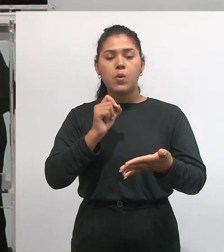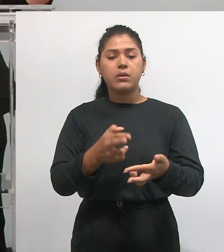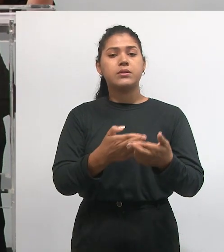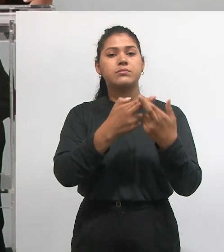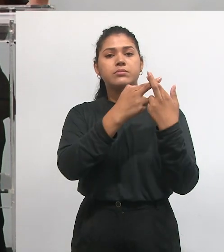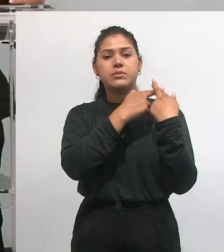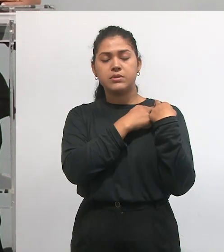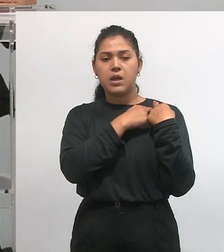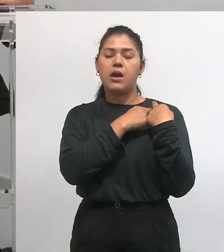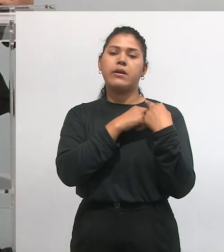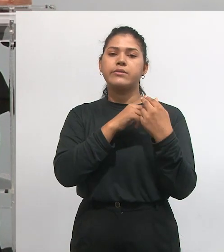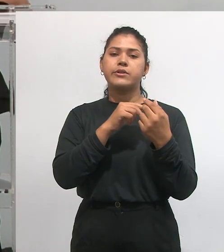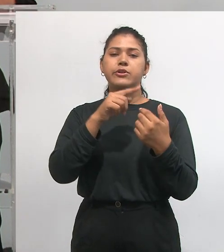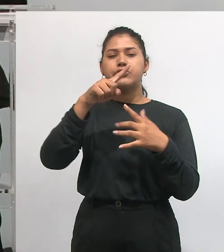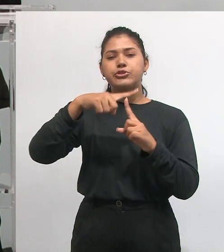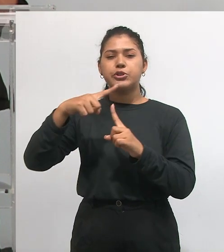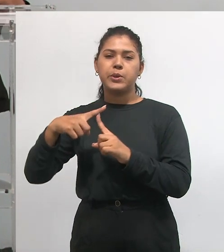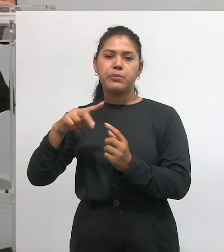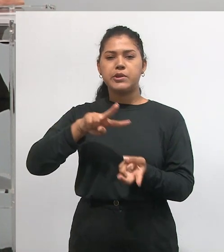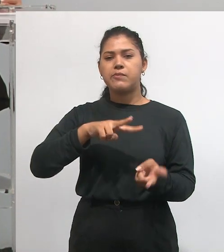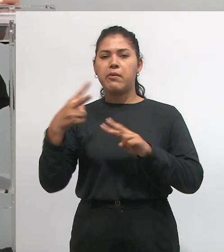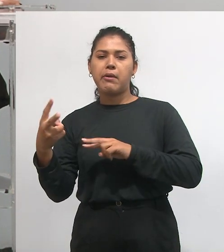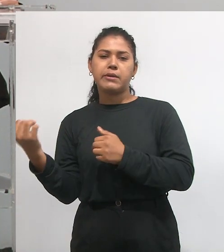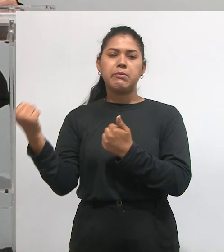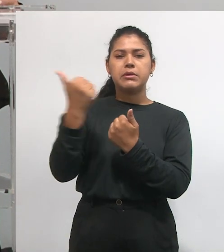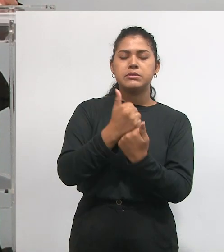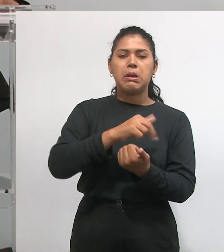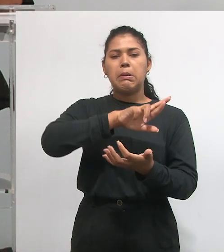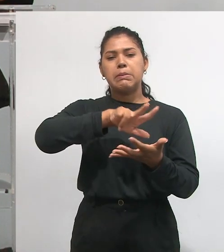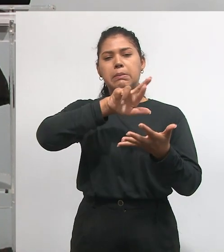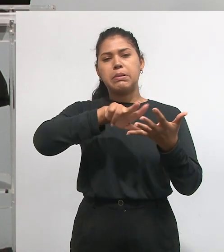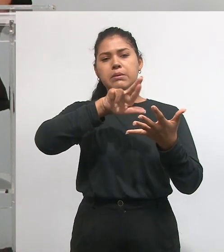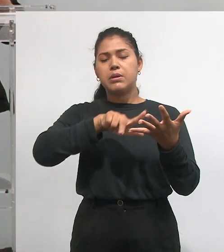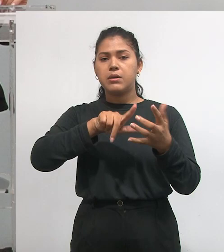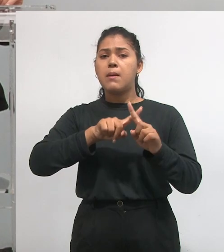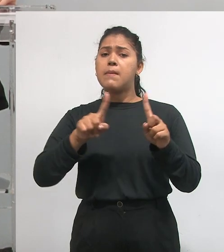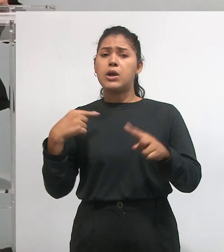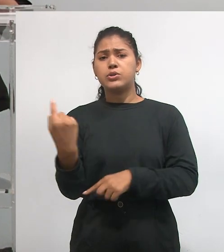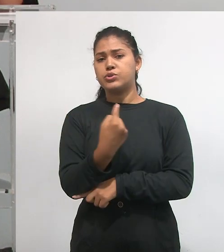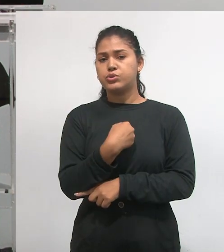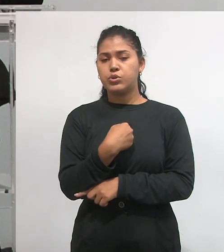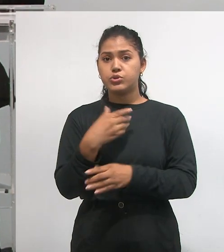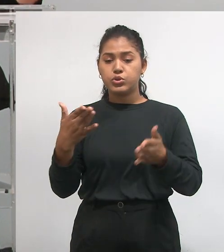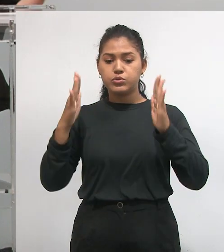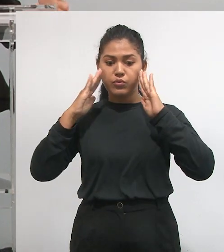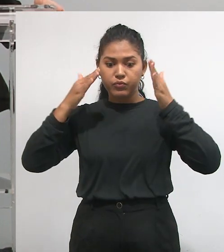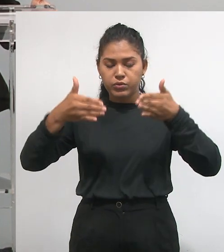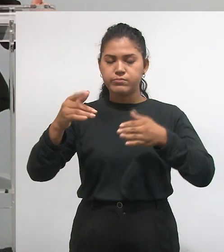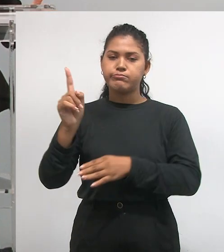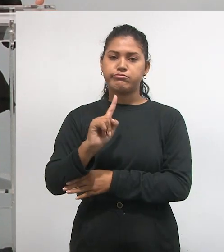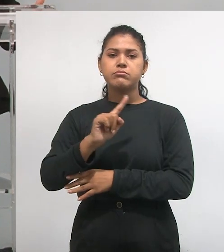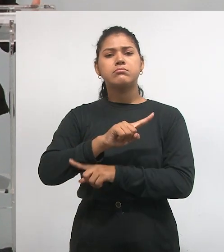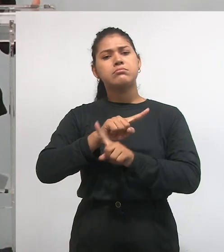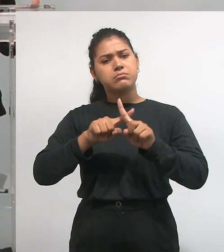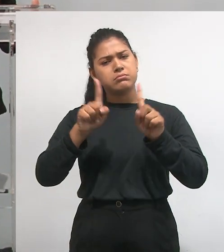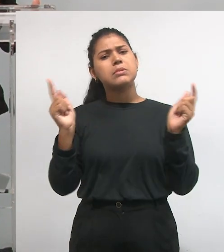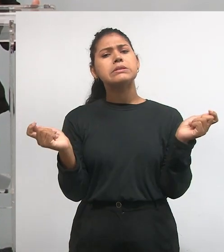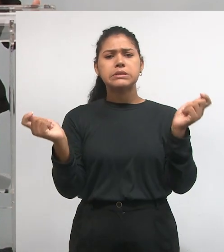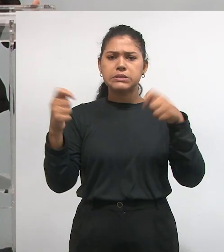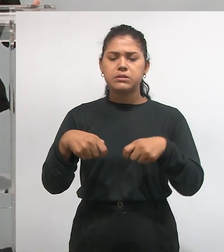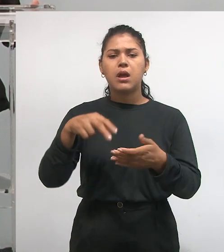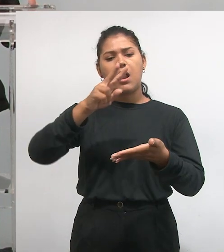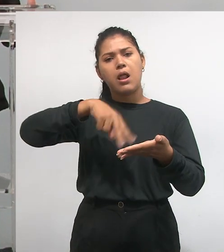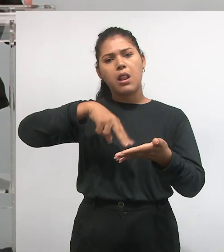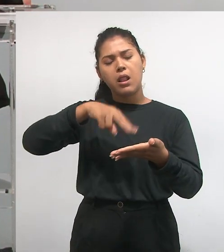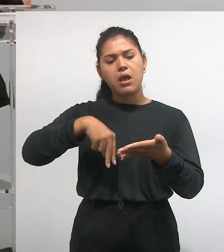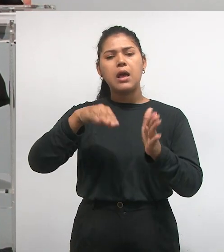por substituição, por transferência, nós temos algumas especificidades que a gente não vai abordar aqui para o nosso vídeo não ficar muito longo, mas que ele está todo aí